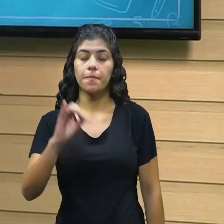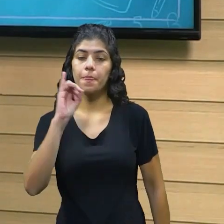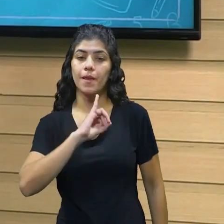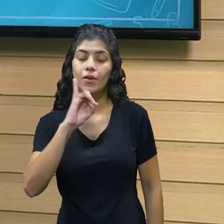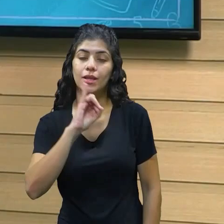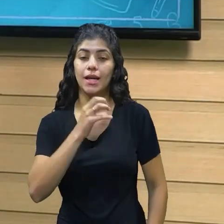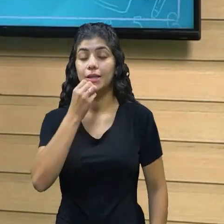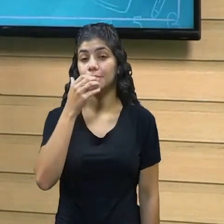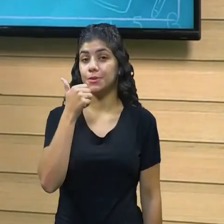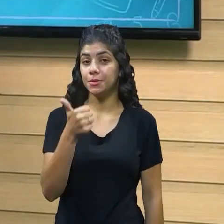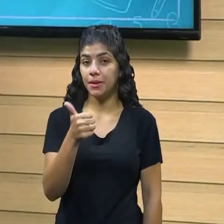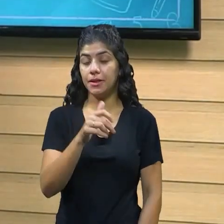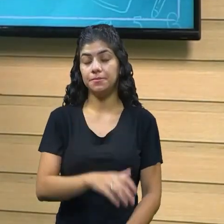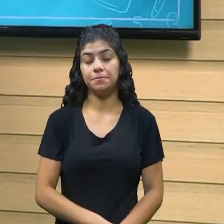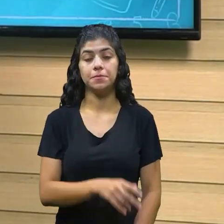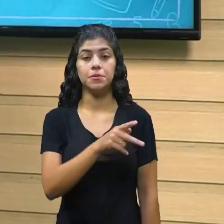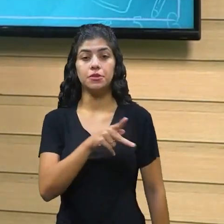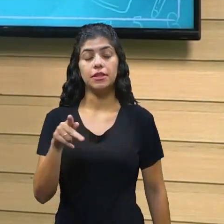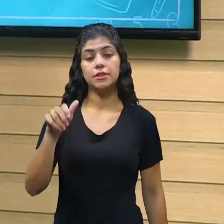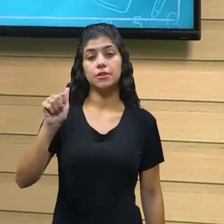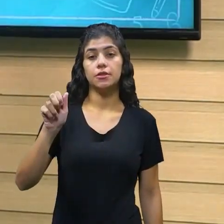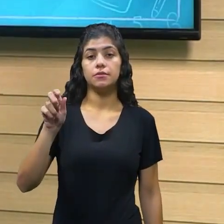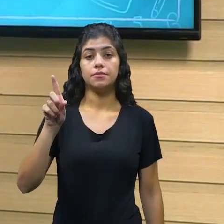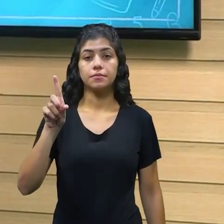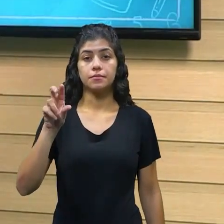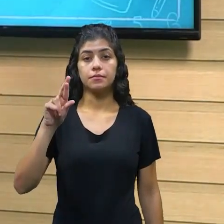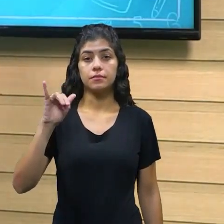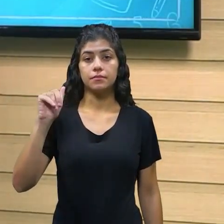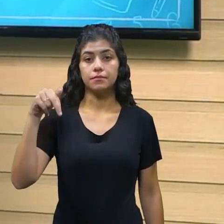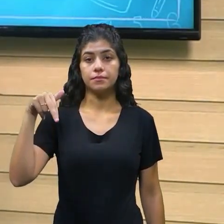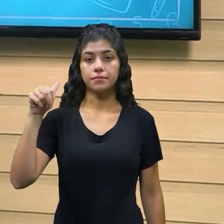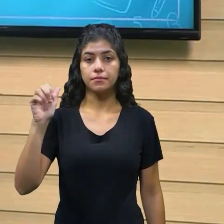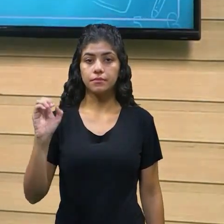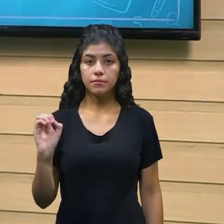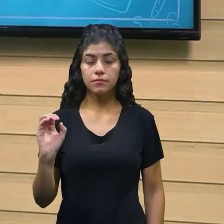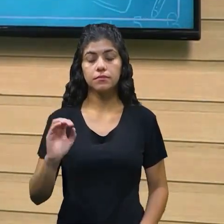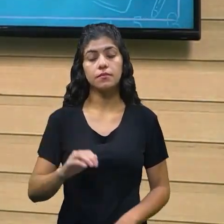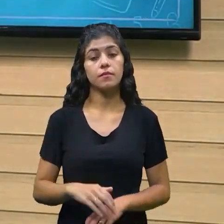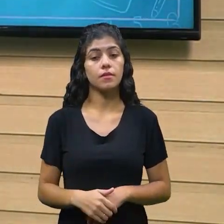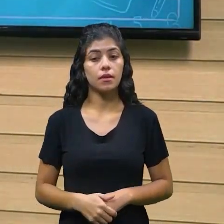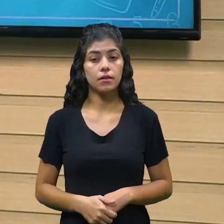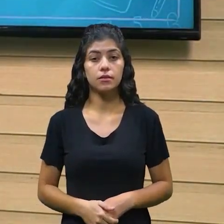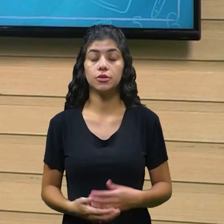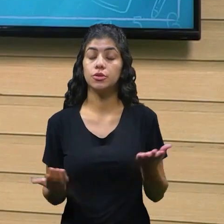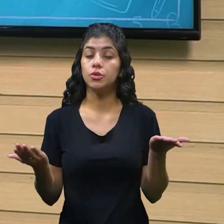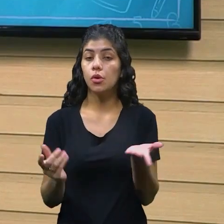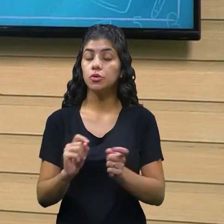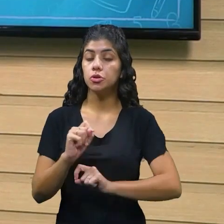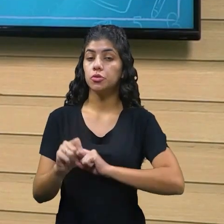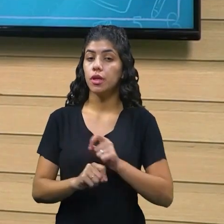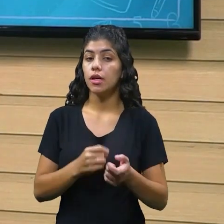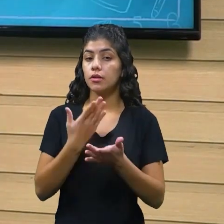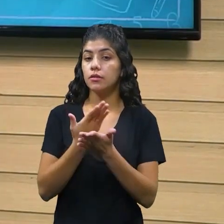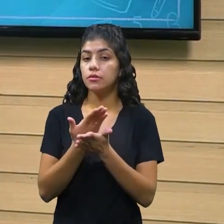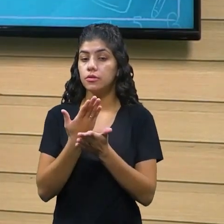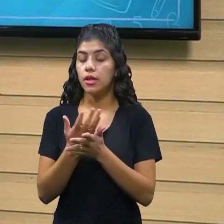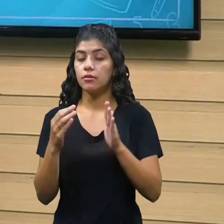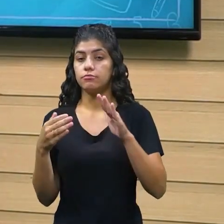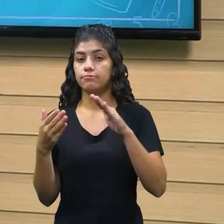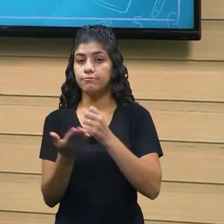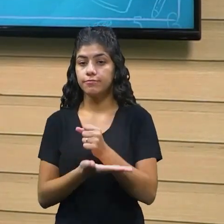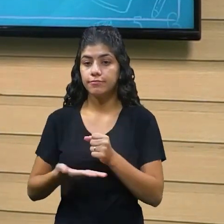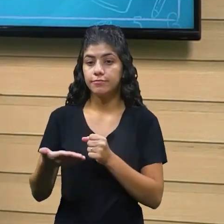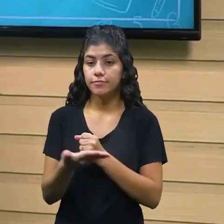Olá, tudo bem? Eu me chamo Adriano Ribeiro e sou professor do curso de Eletromecânica. Hoje vamos tratar da disciplina de Fundamentos